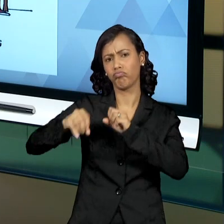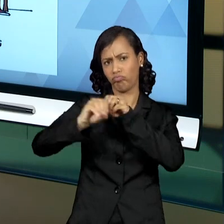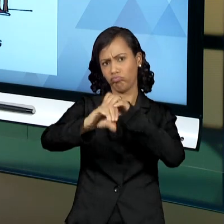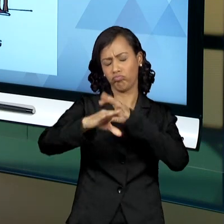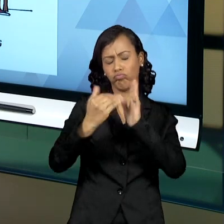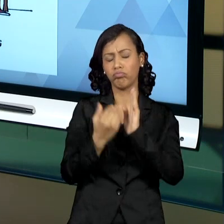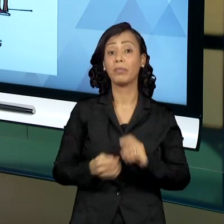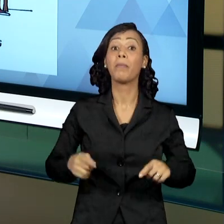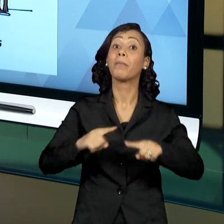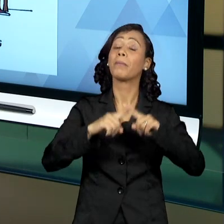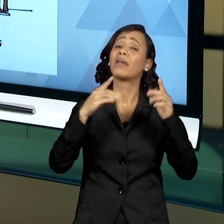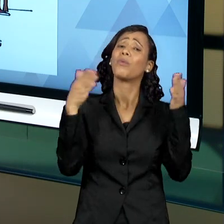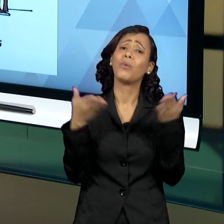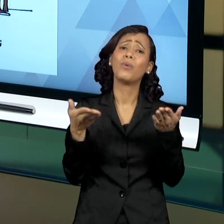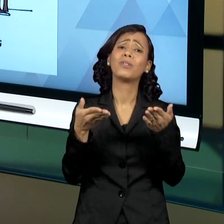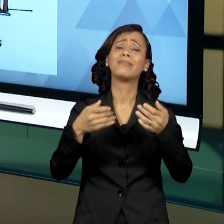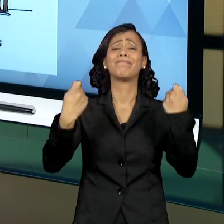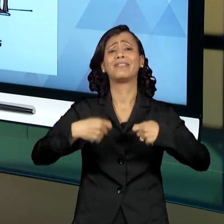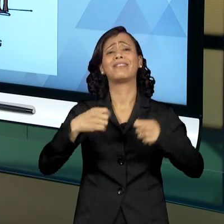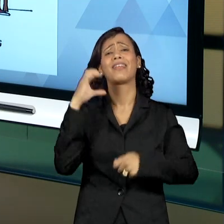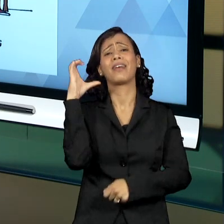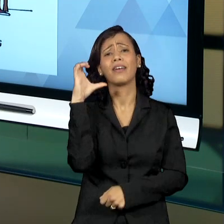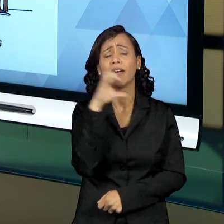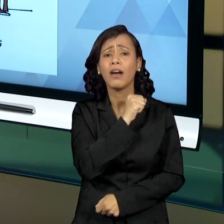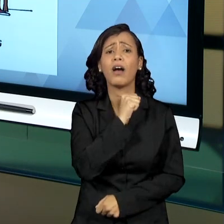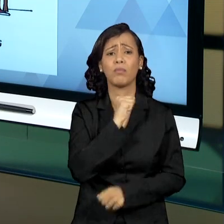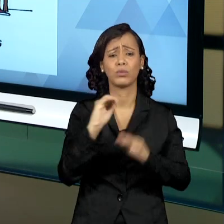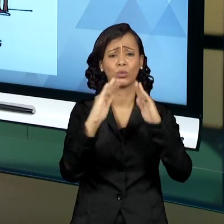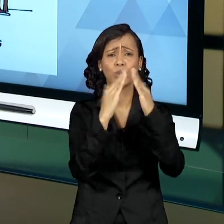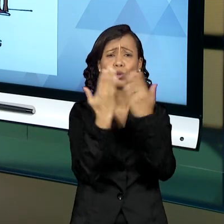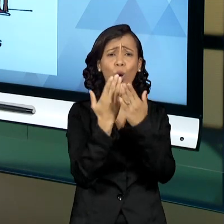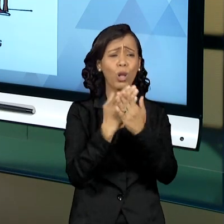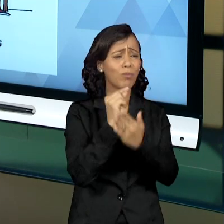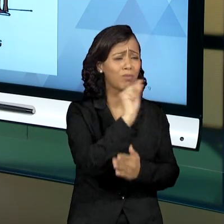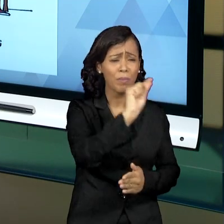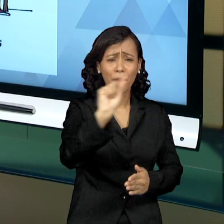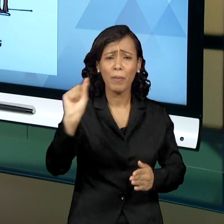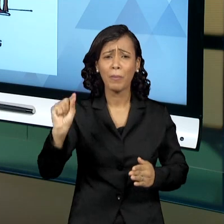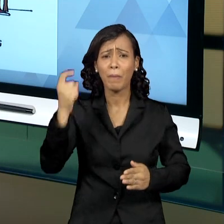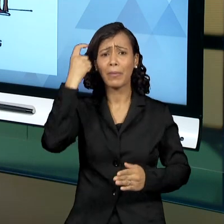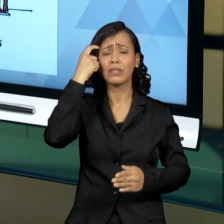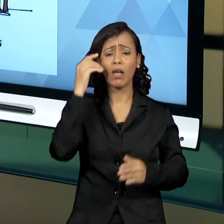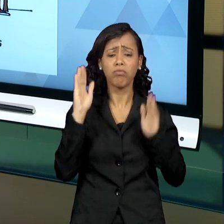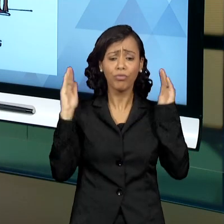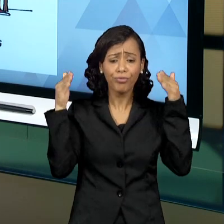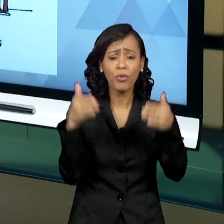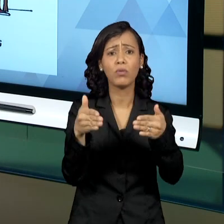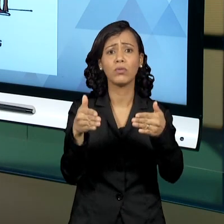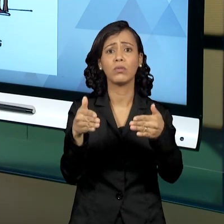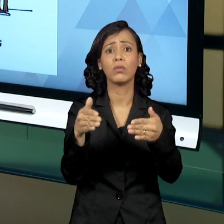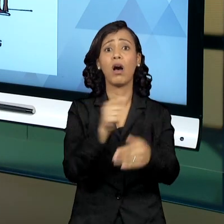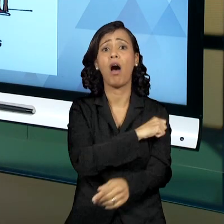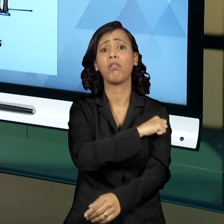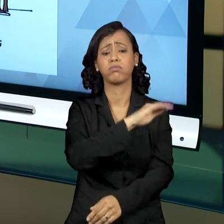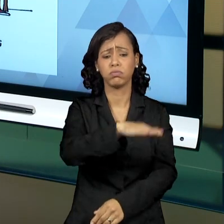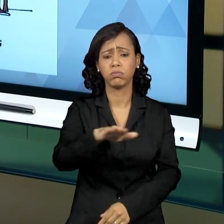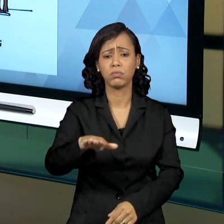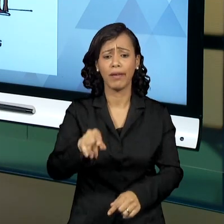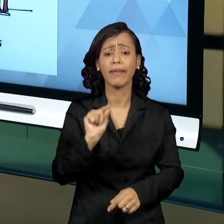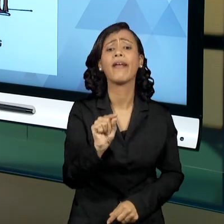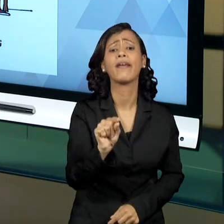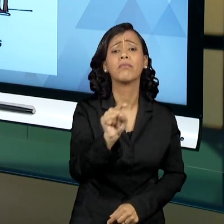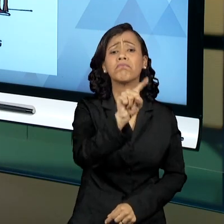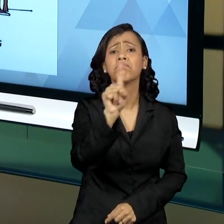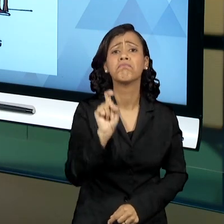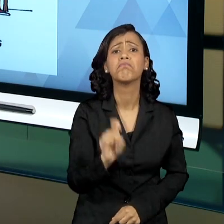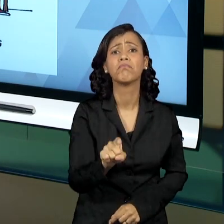que as escolas tomem como ponto de partida quem é meu aluno, o aluno que eu tenho e, portanto,